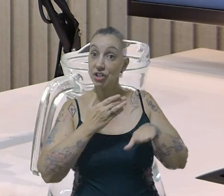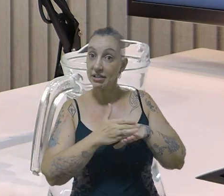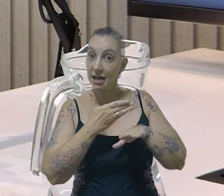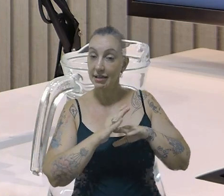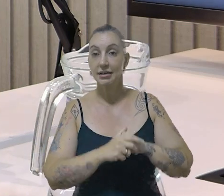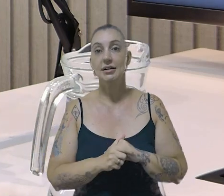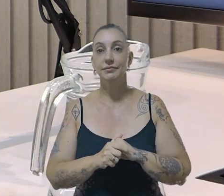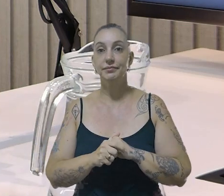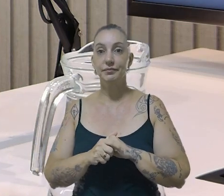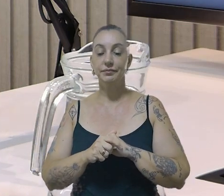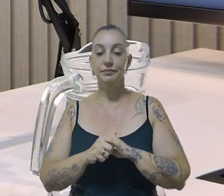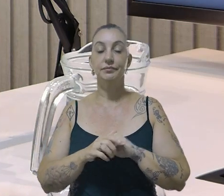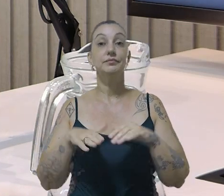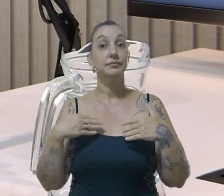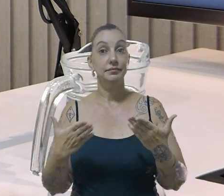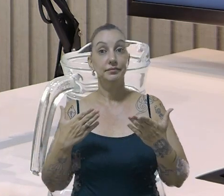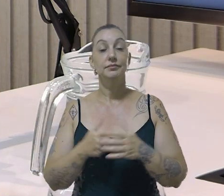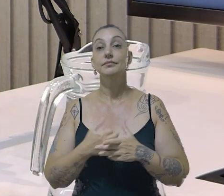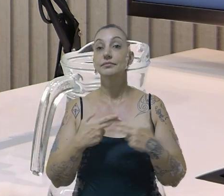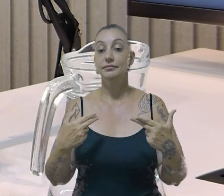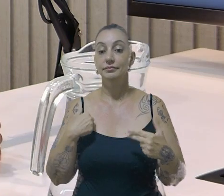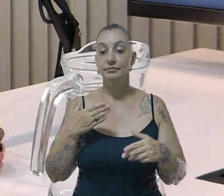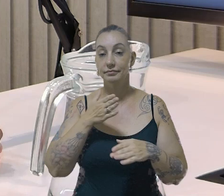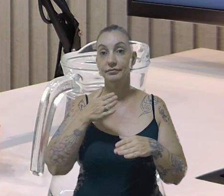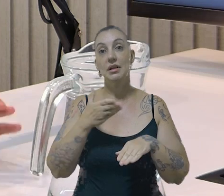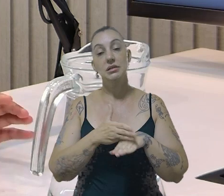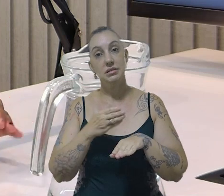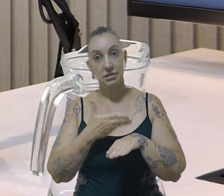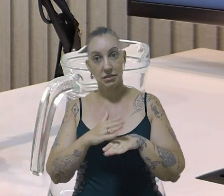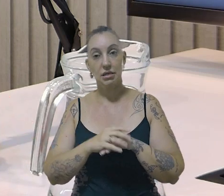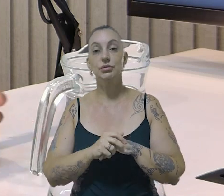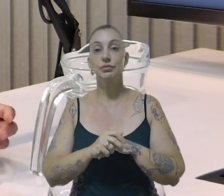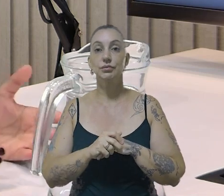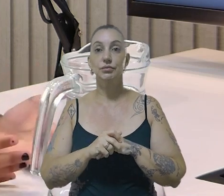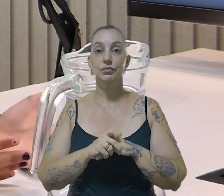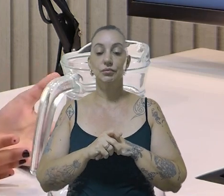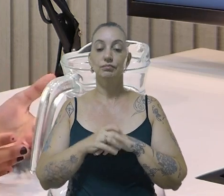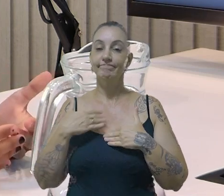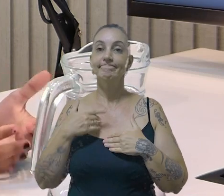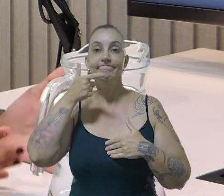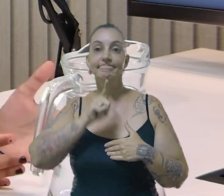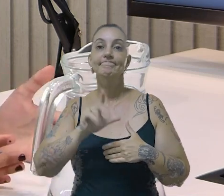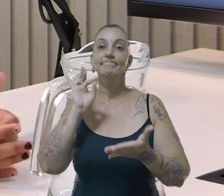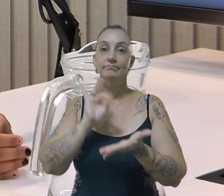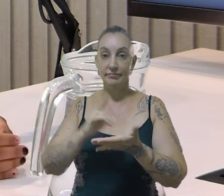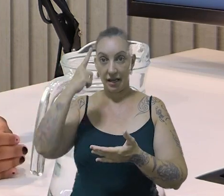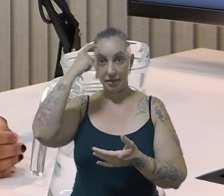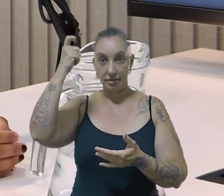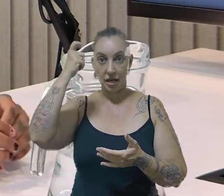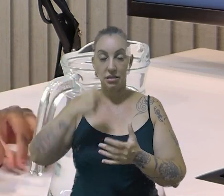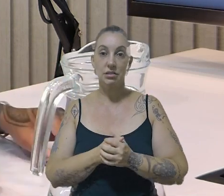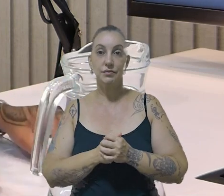eh então fica essa coisa eu ia muito nos ensaios para eu finalmente conhecer a ideia